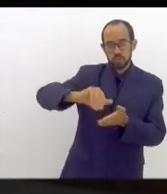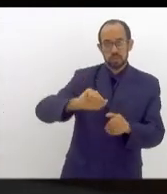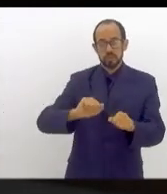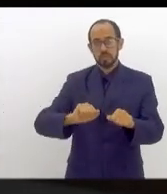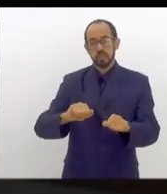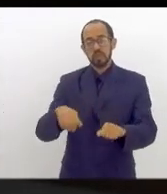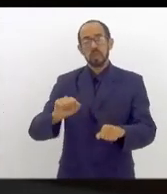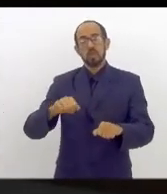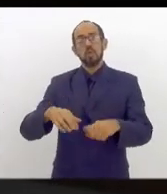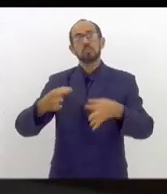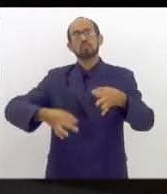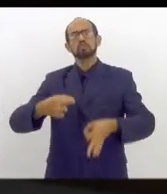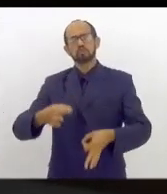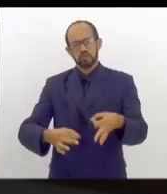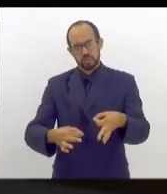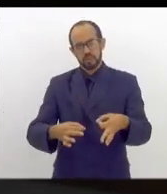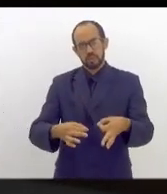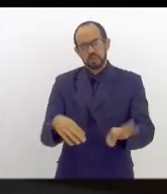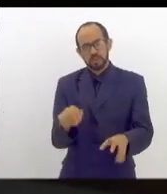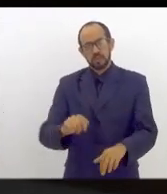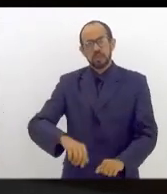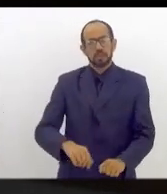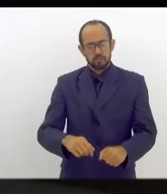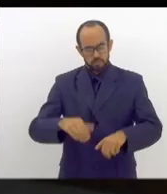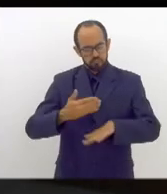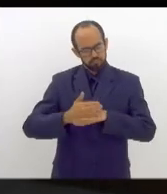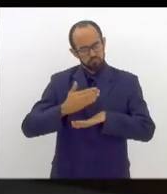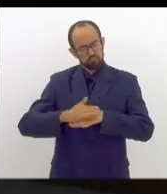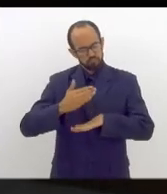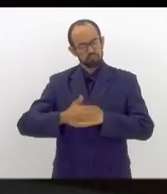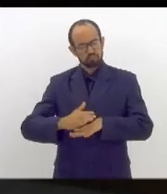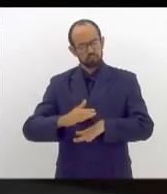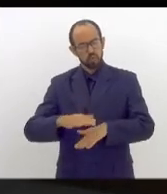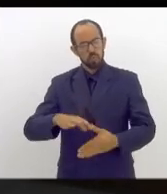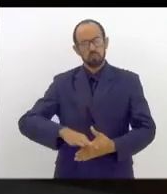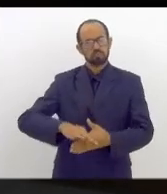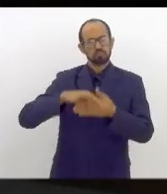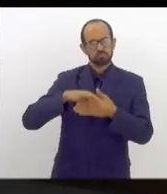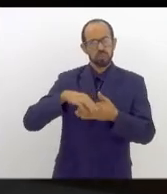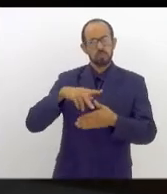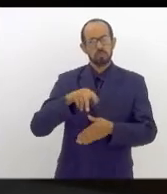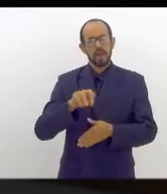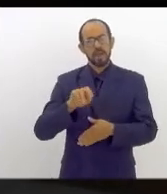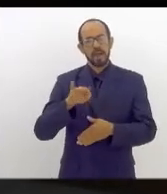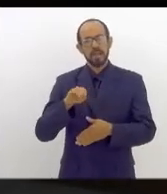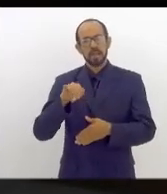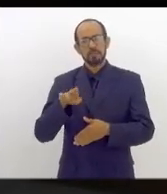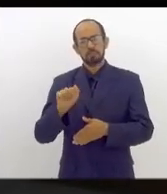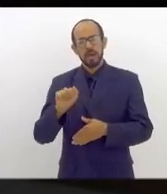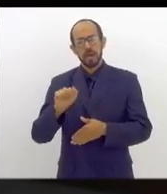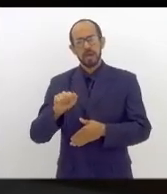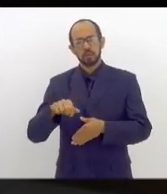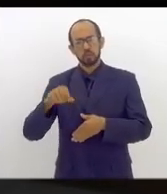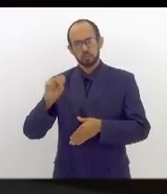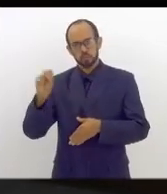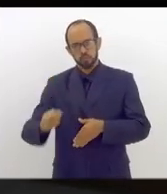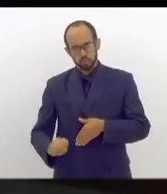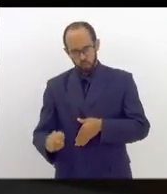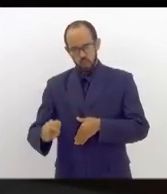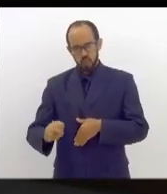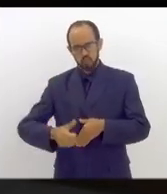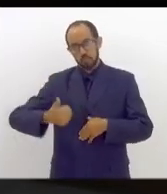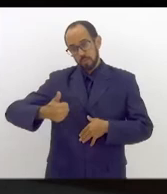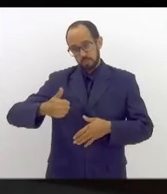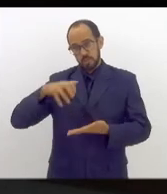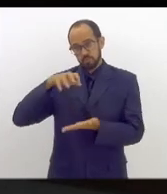posse Juiz de Direito tendo exercido seu mistério como titular em Paraíba do Sul Sua Primeira Comarca assumindo